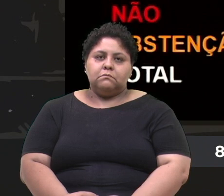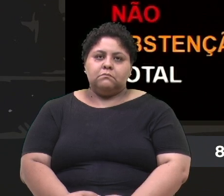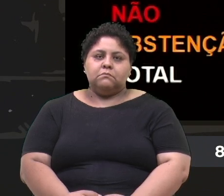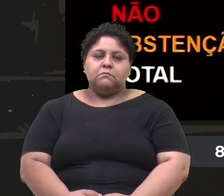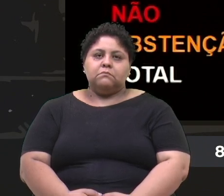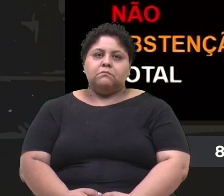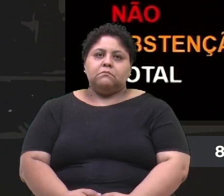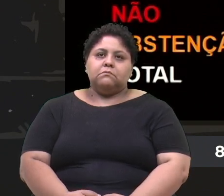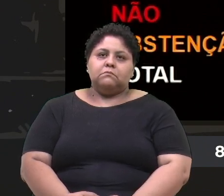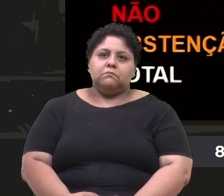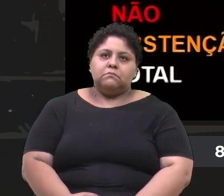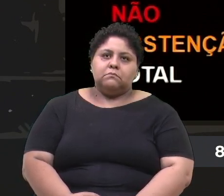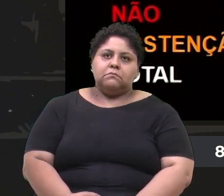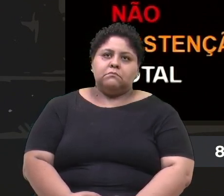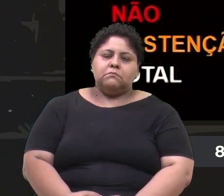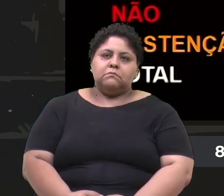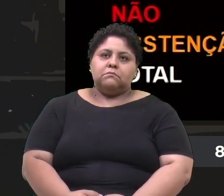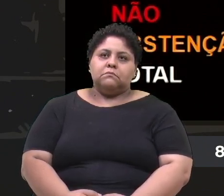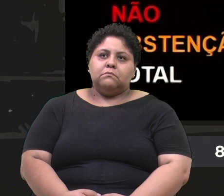Vota não.